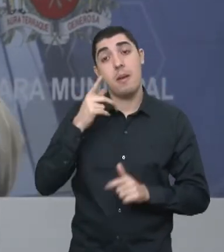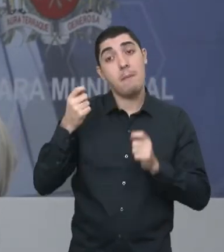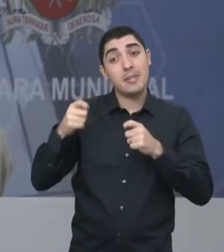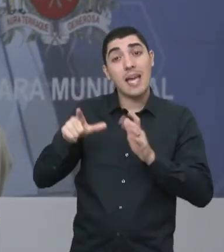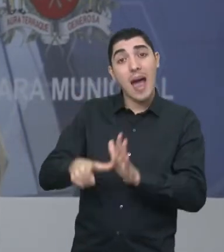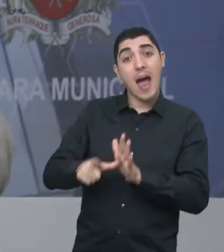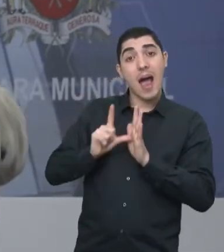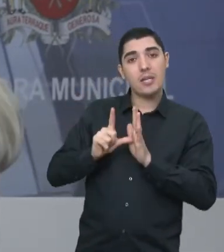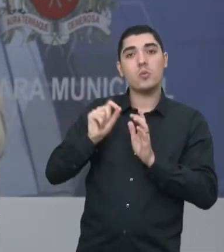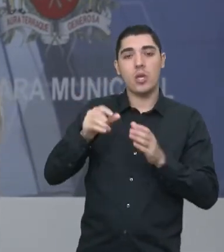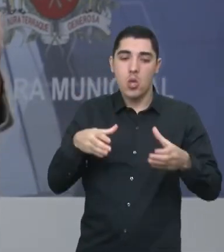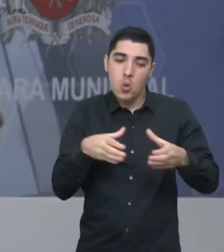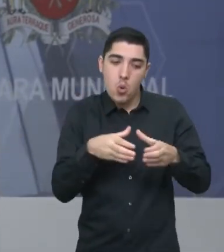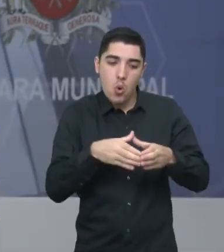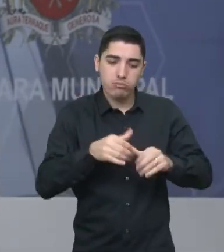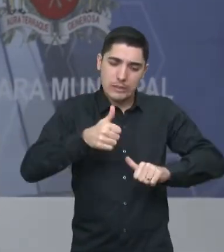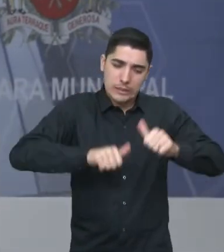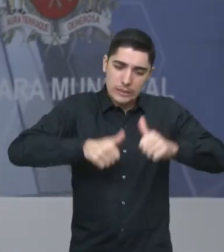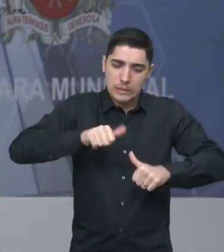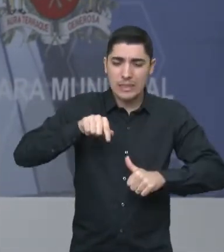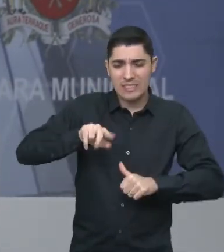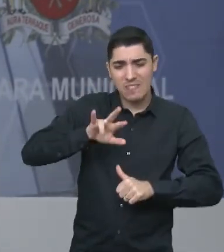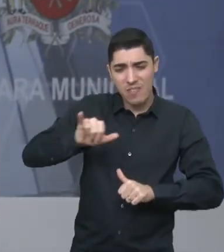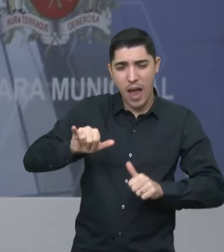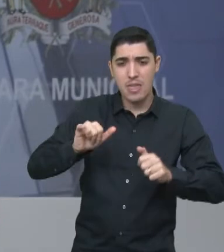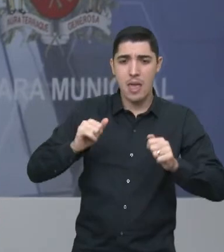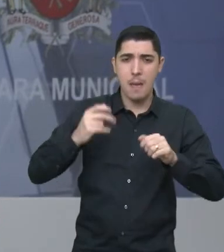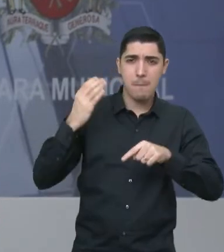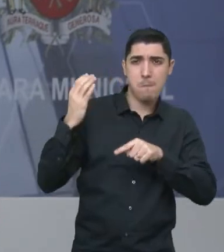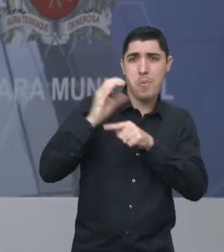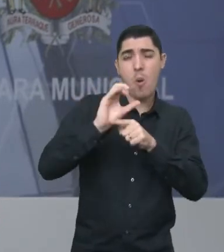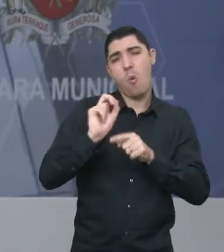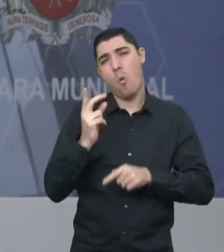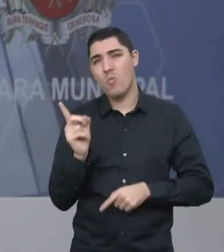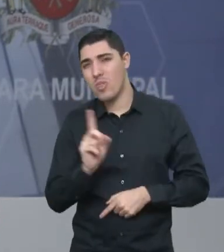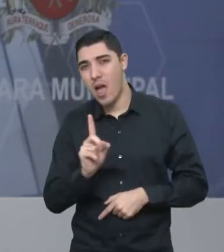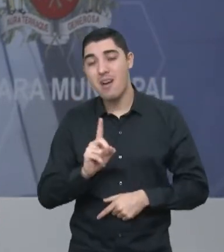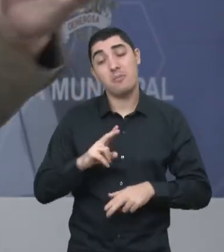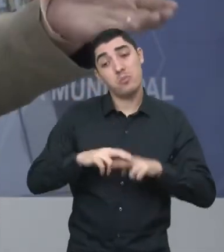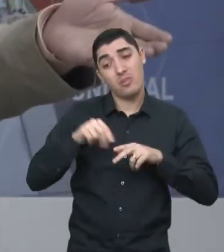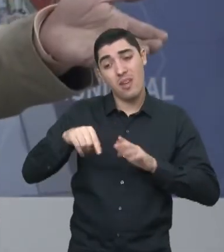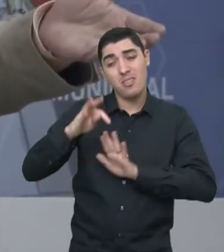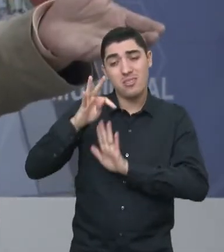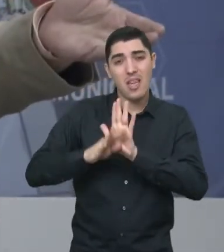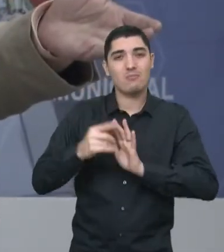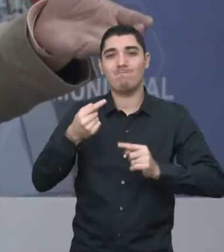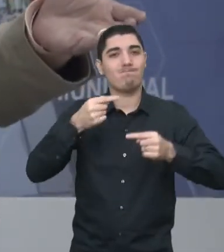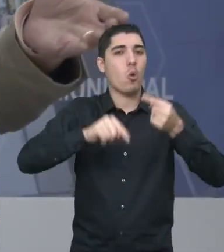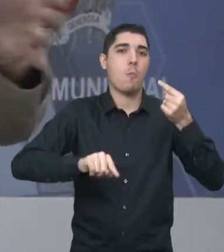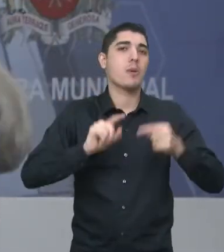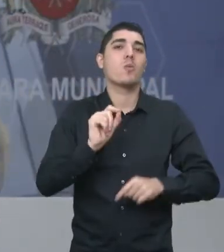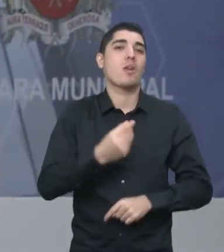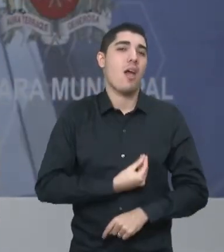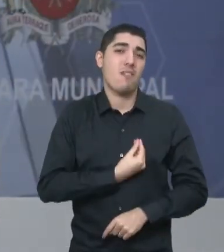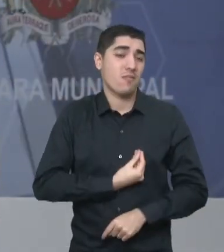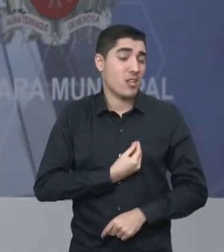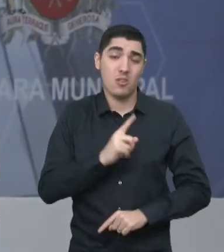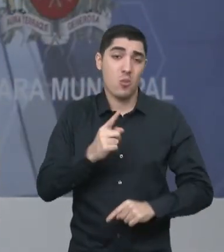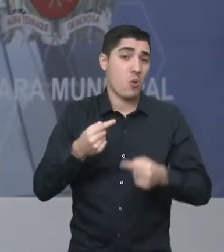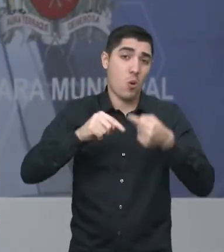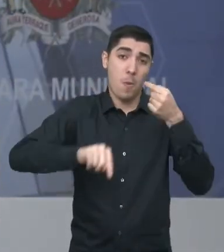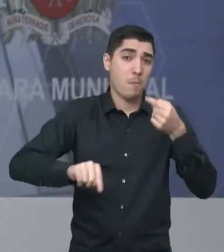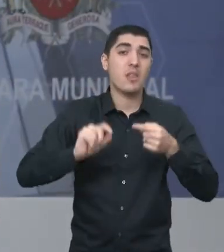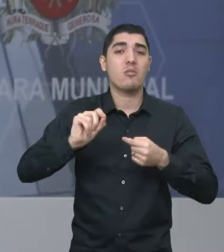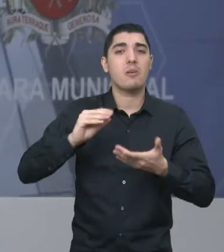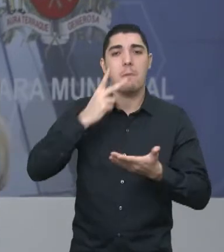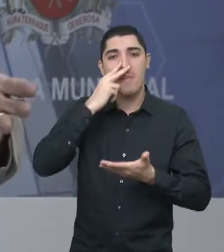Uma equipe que possa definir, fazer uma peneira para que a gente não tenha textos que visivelmente mostrou uma falta de empatia